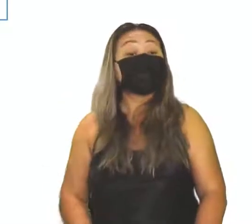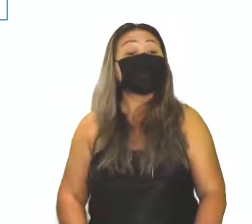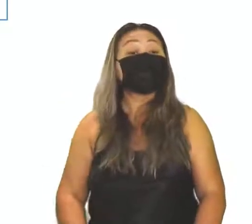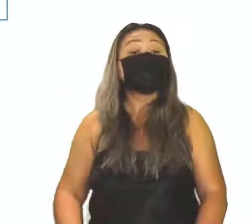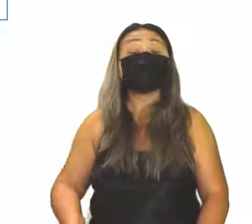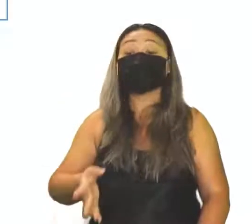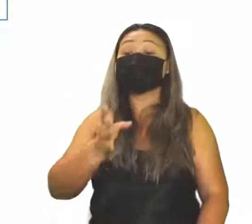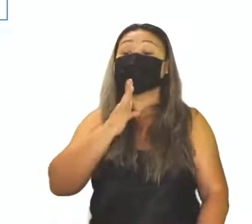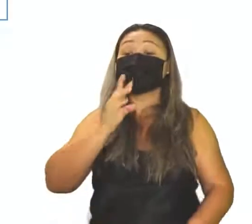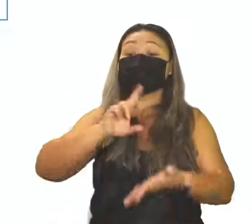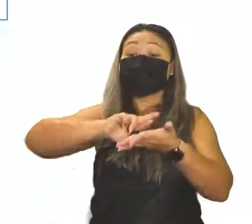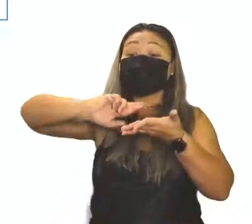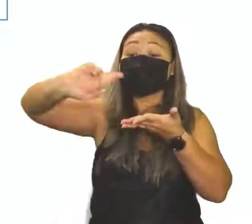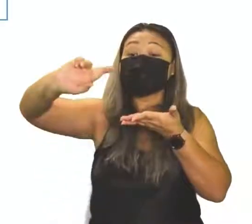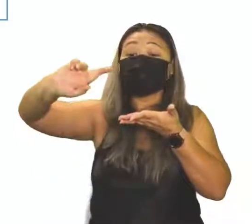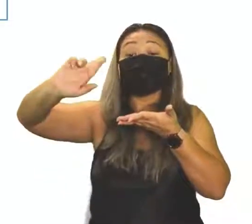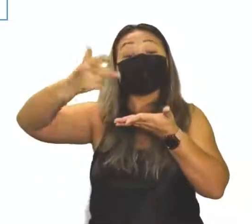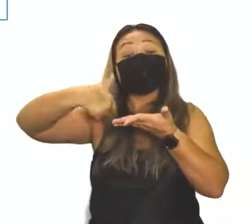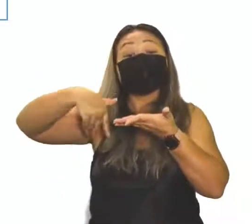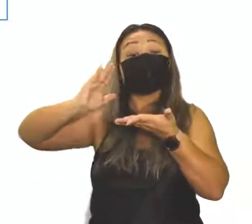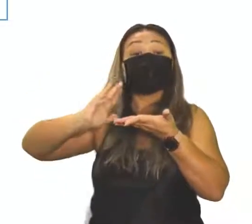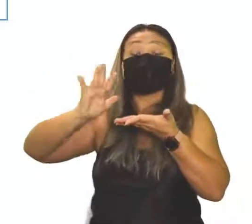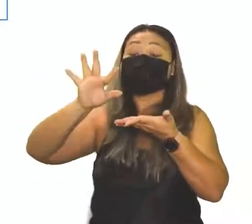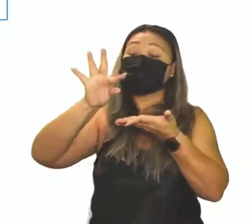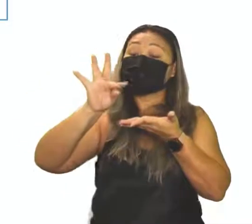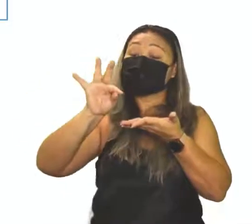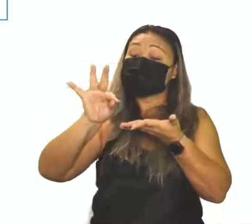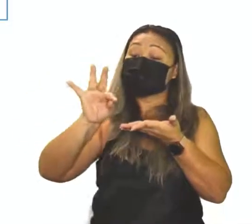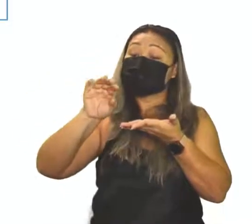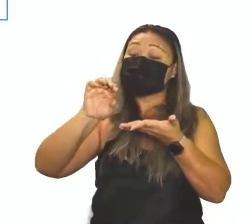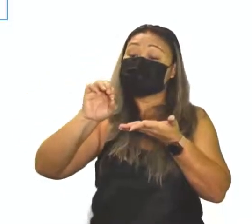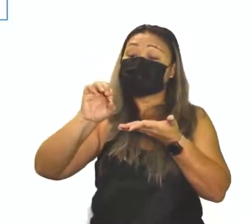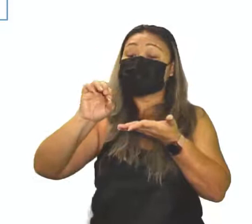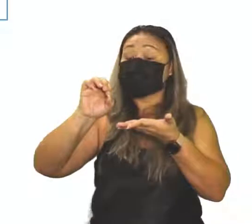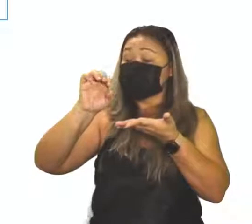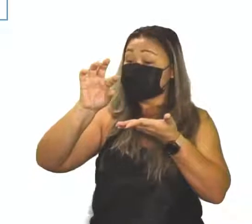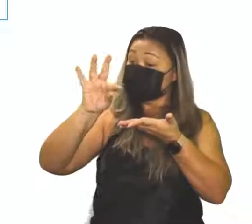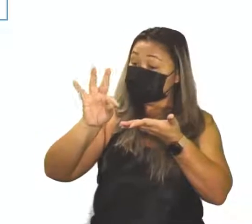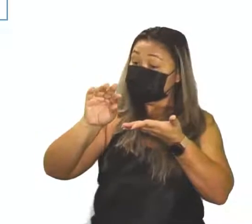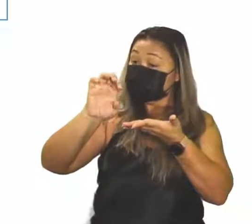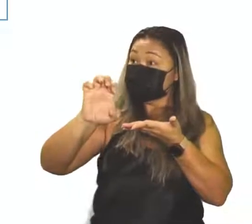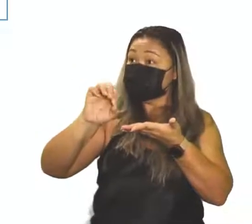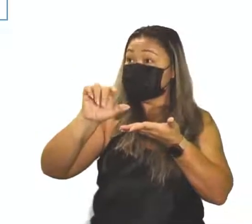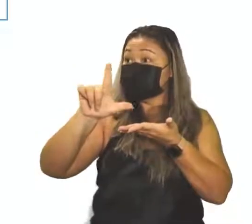conhecimento religioso ou teológico. Gente, aqui, por que é teológico? Teo é Deus, ó.